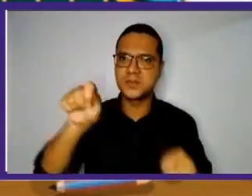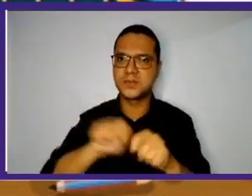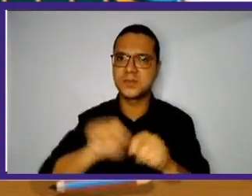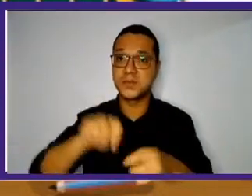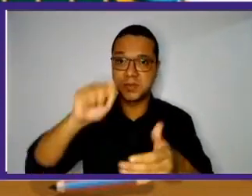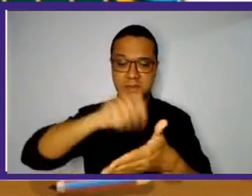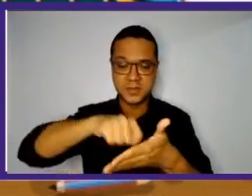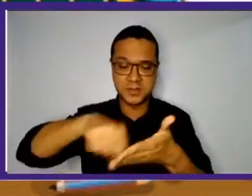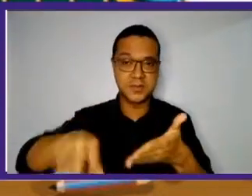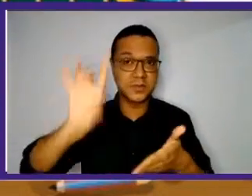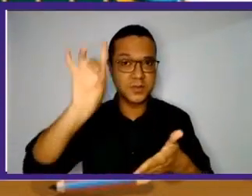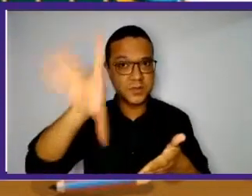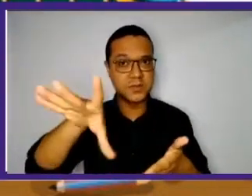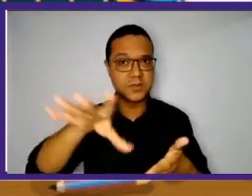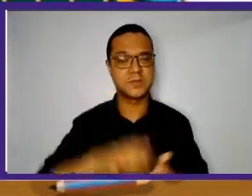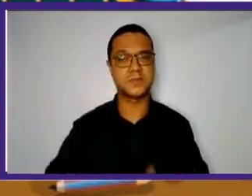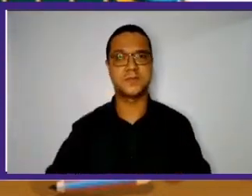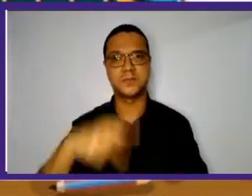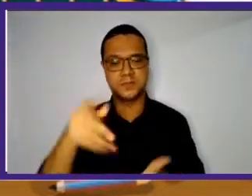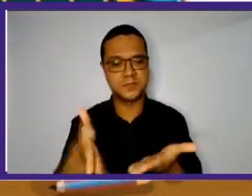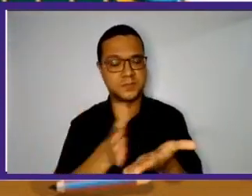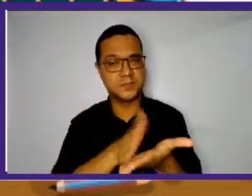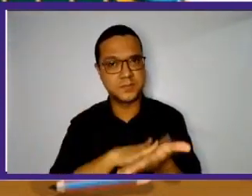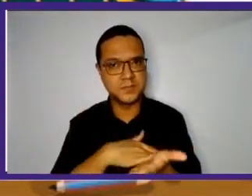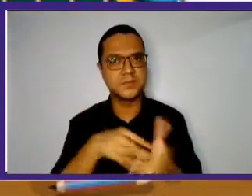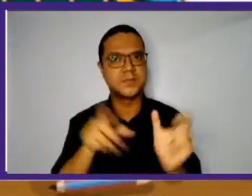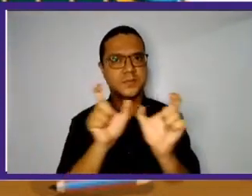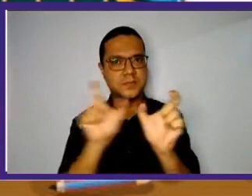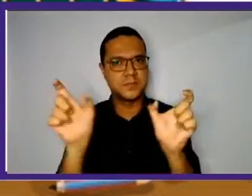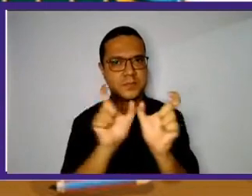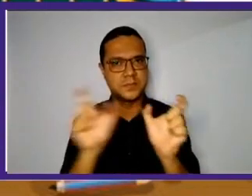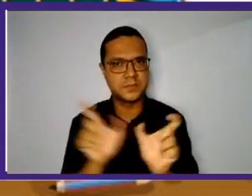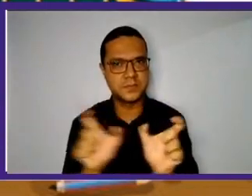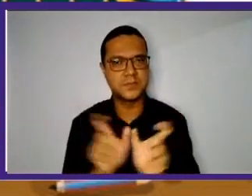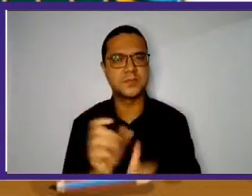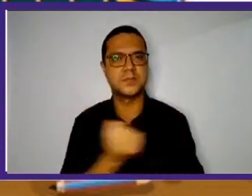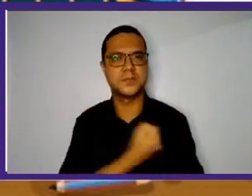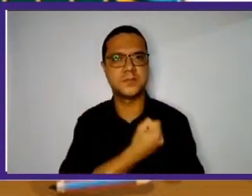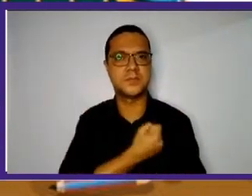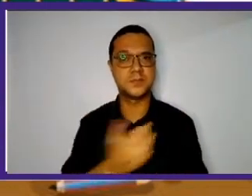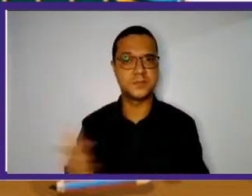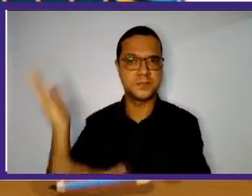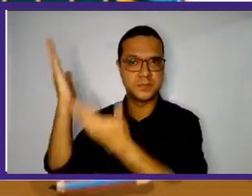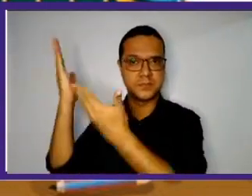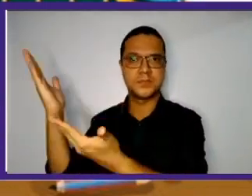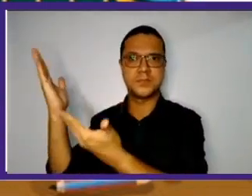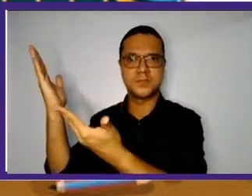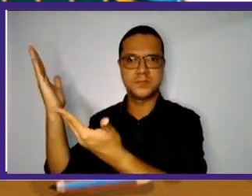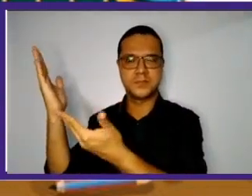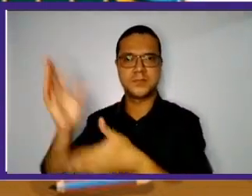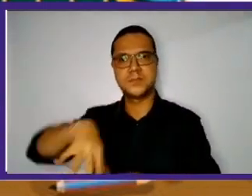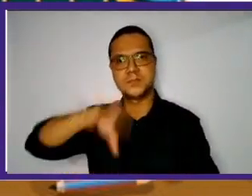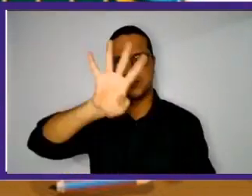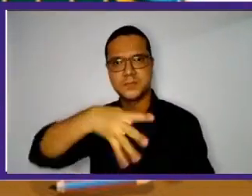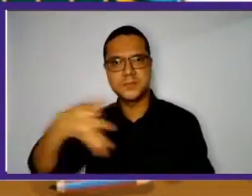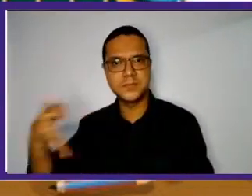sozinho. Em seu caderno, decomponha os números abaixo no quadro valor de lugar.